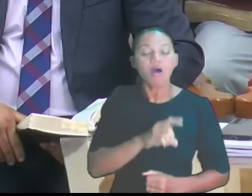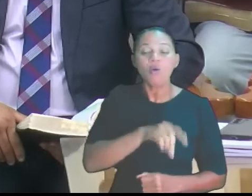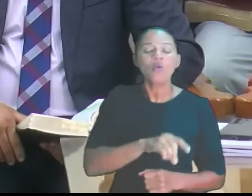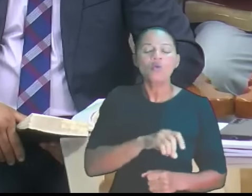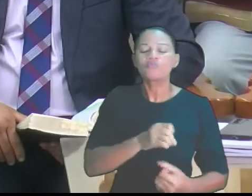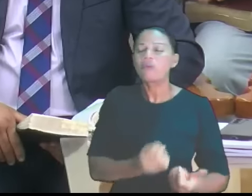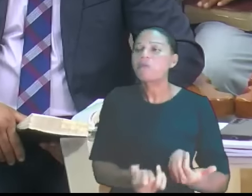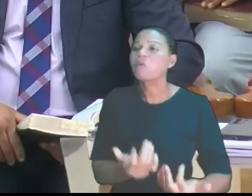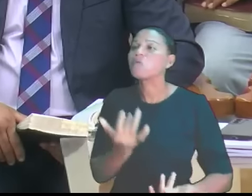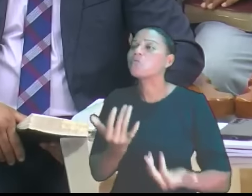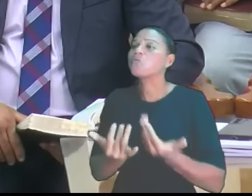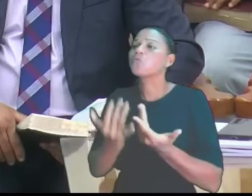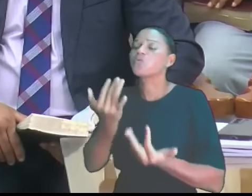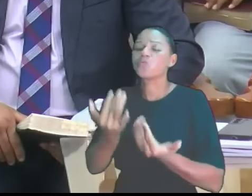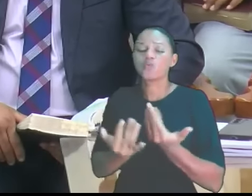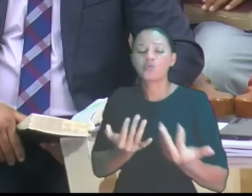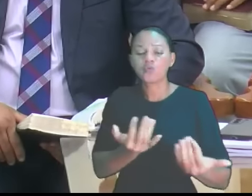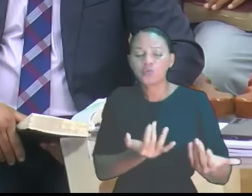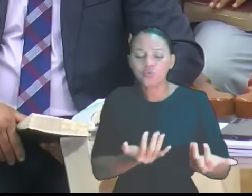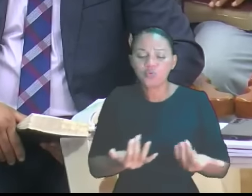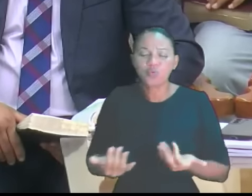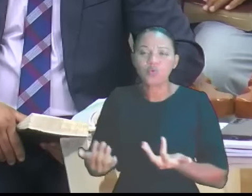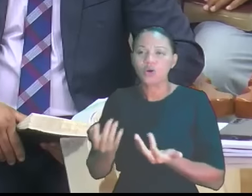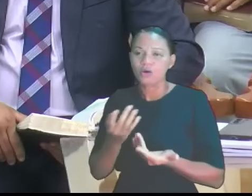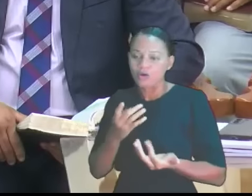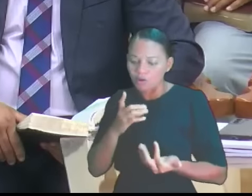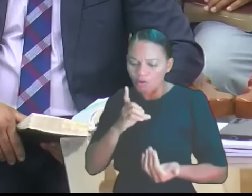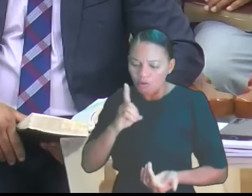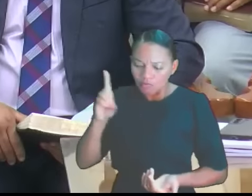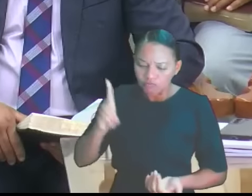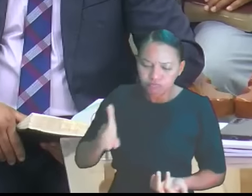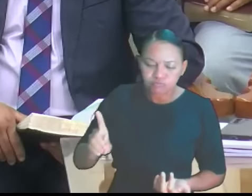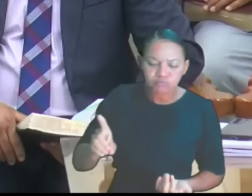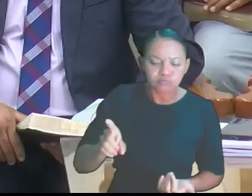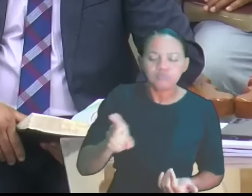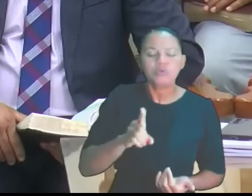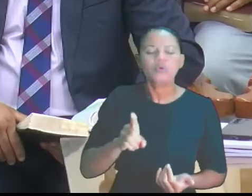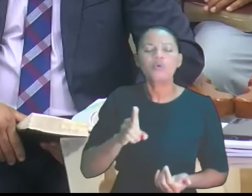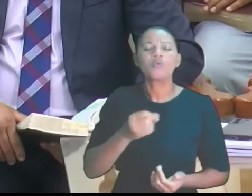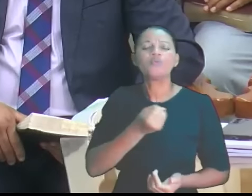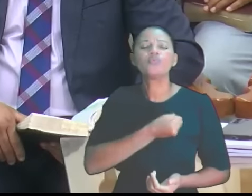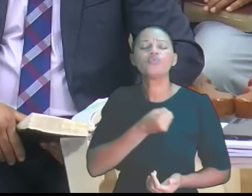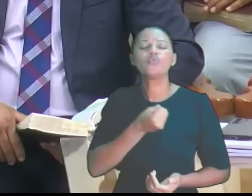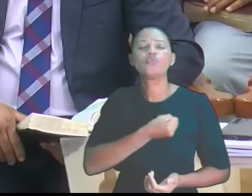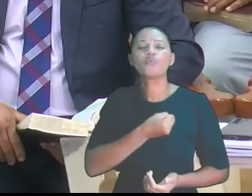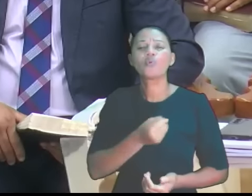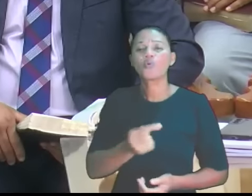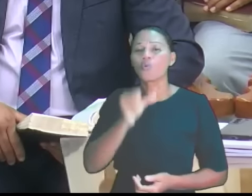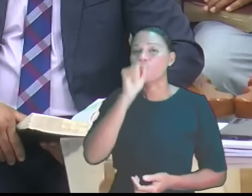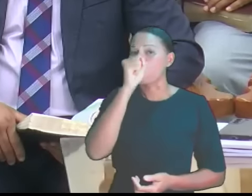oferecendo, fazendo o ciclo, o número 8, que representa o que? A aliança